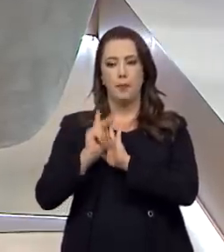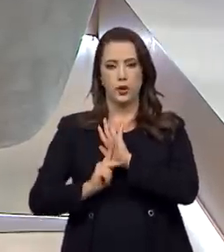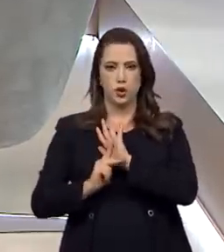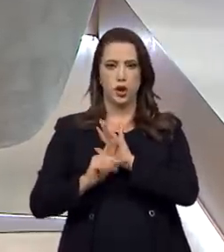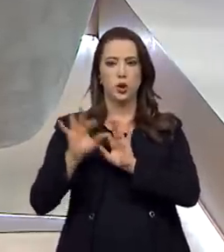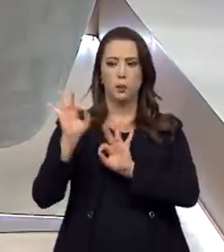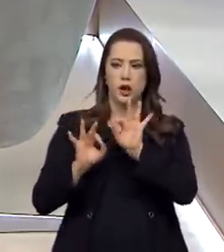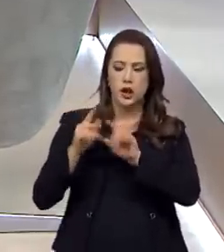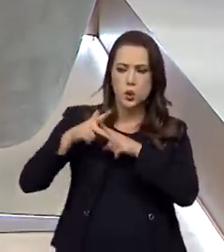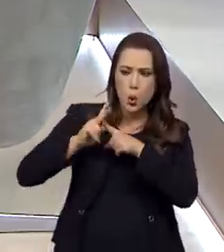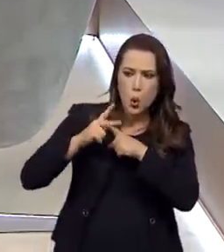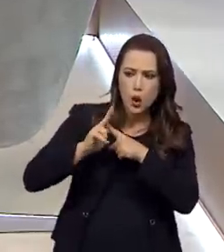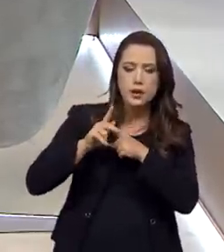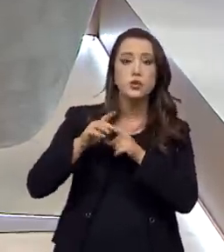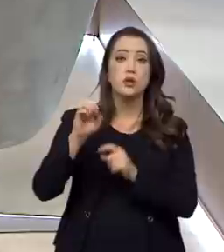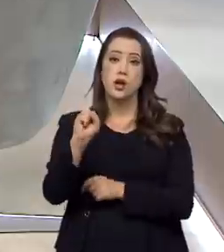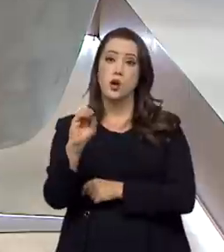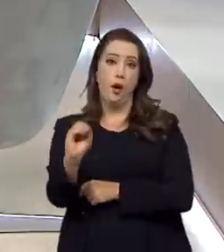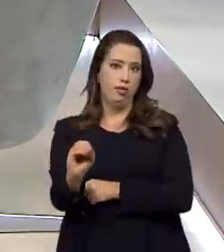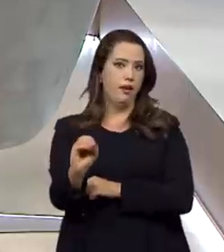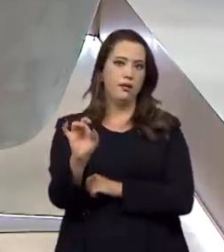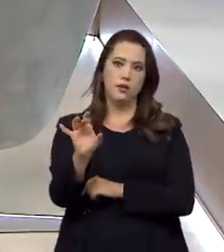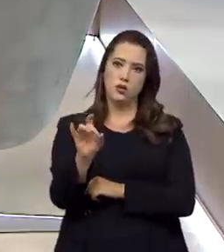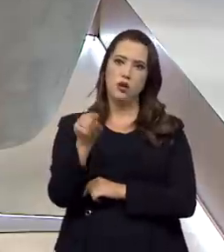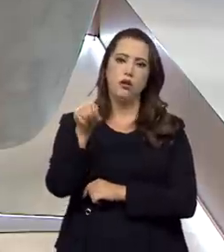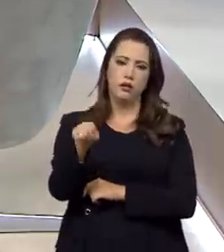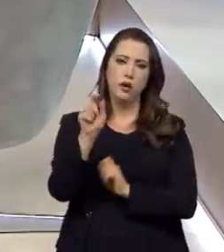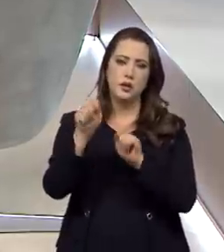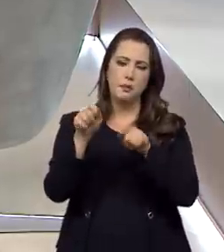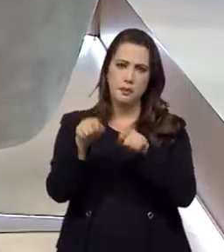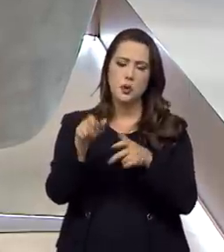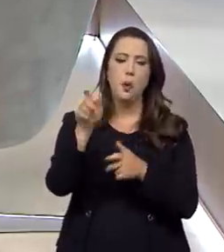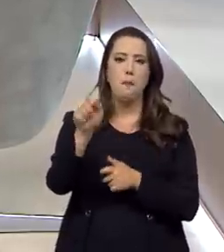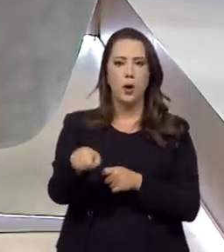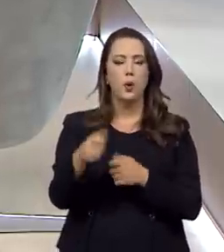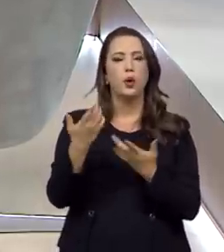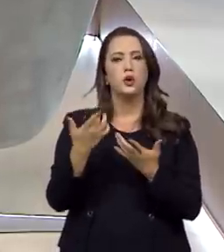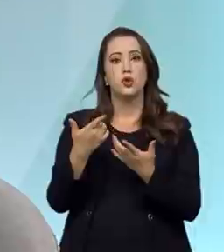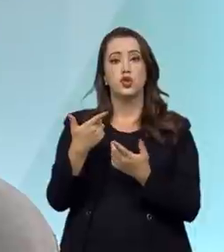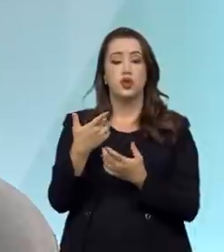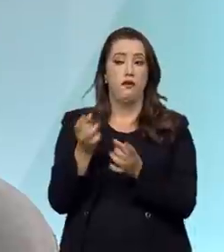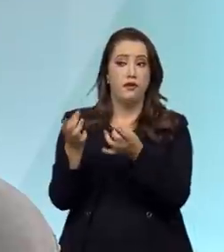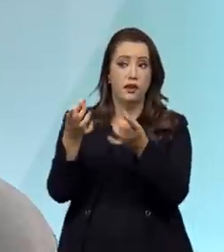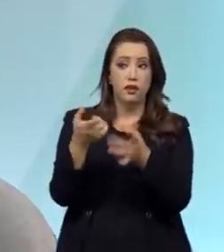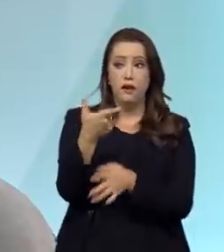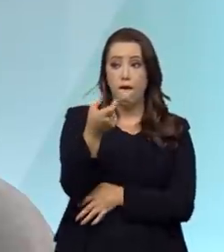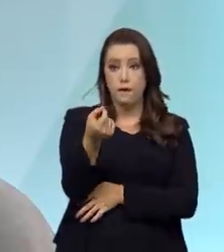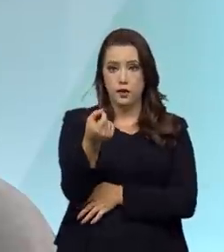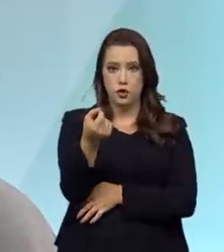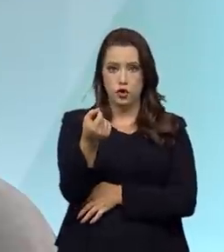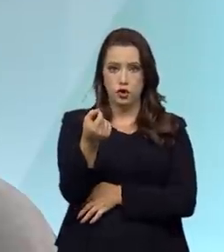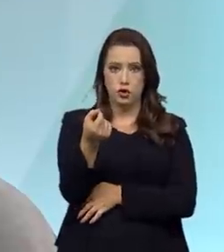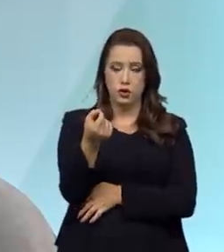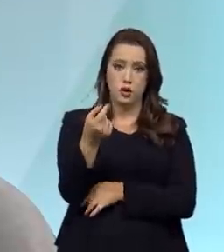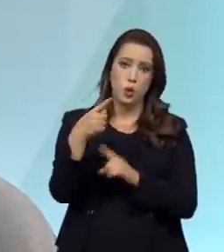crédito de carbono para o desenvolvedor do projeto e ele pode comercializar esse crédito no mercado para A Celebridade algo que